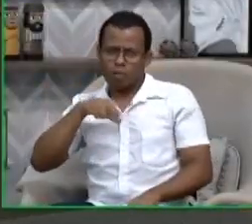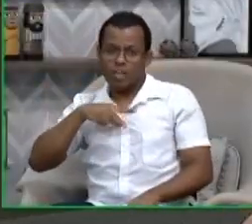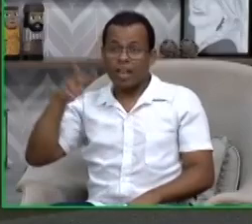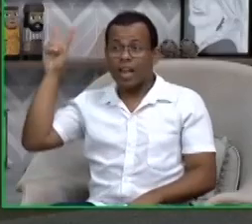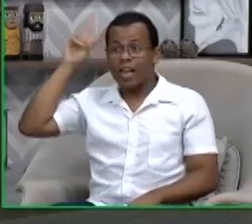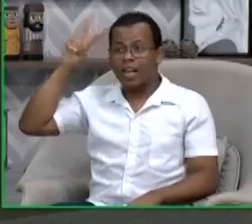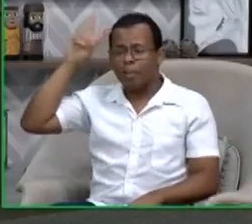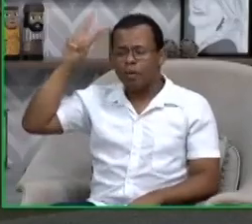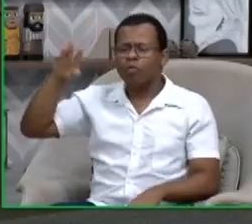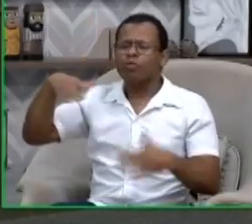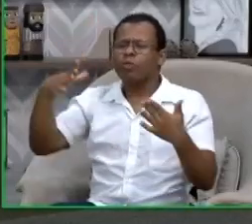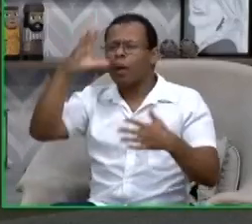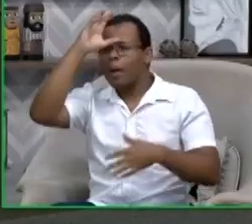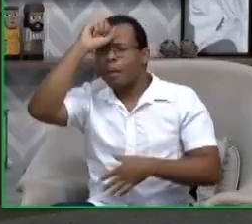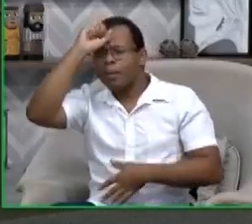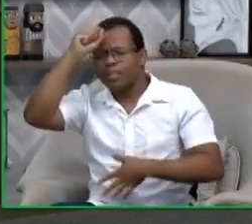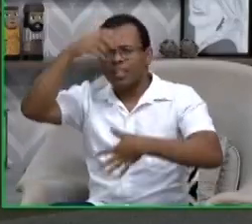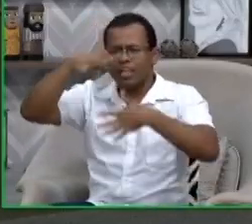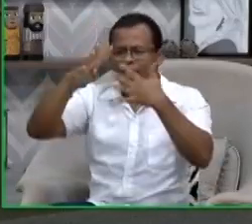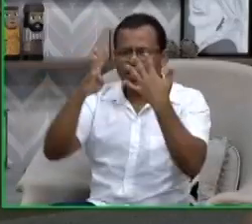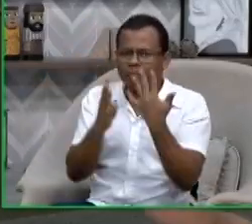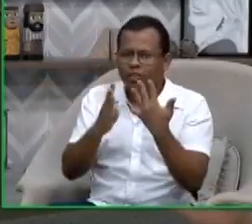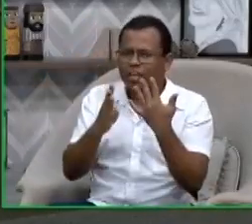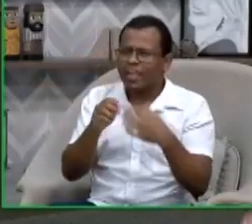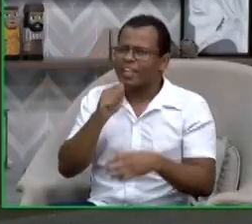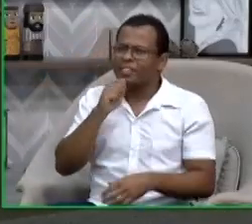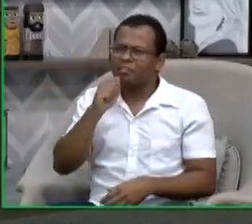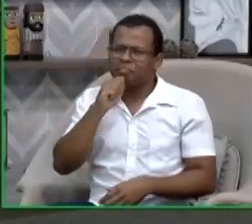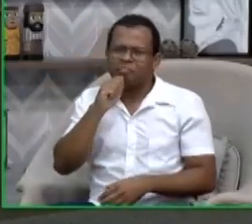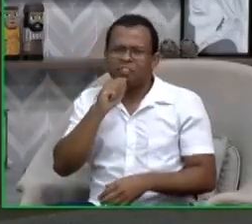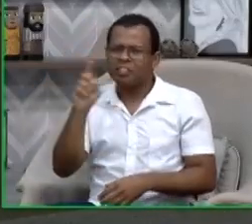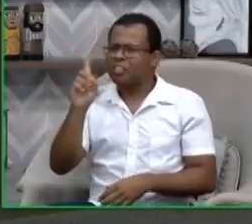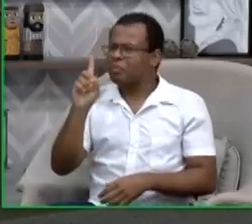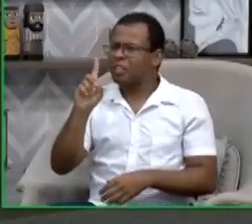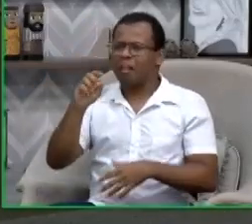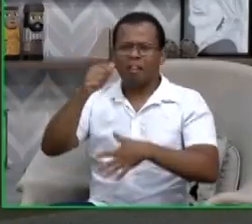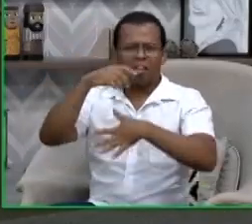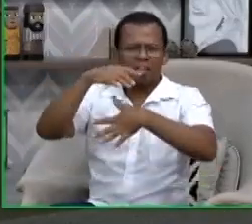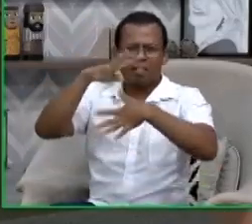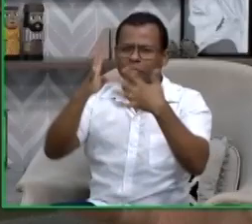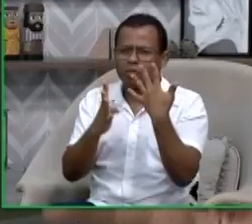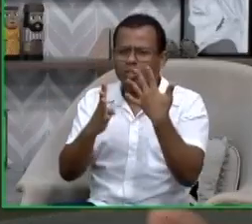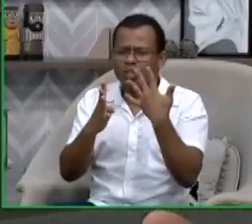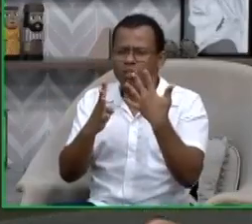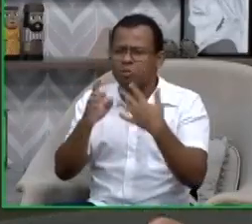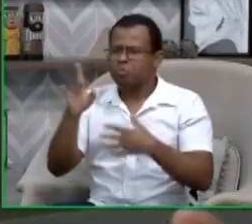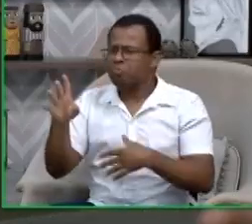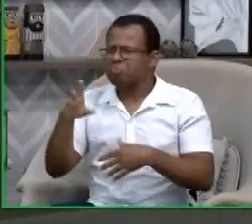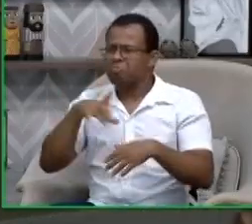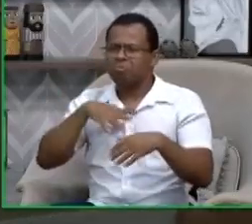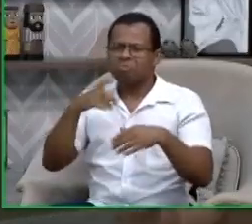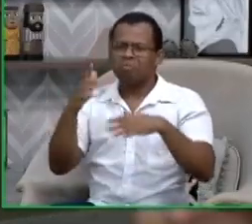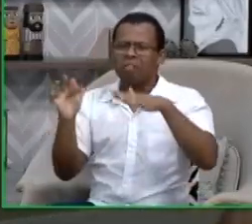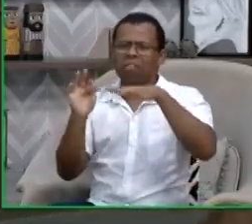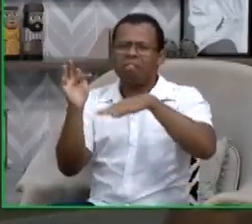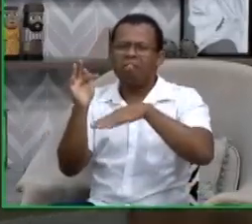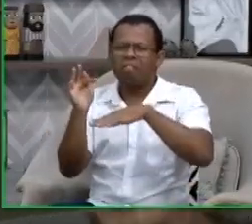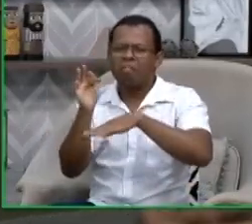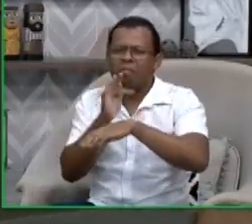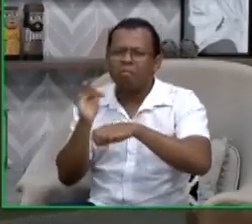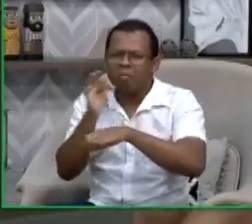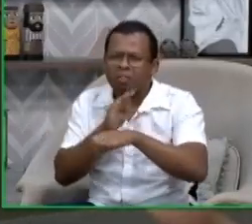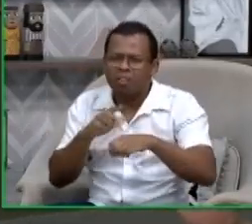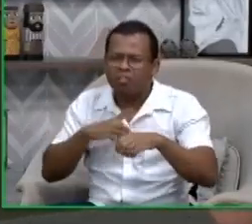de quando aprendi a língua brasileira de sinais, que ainda não era Libras. Era algo informal, era algo passado